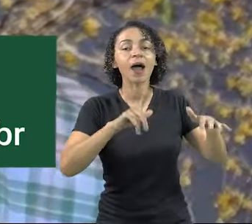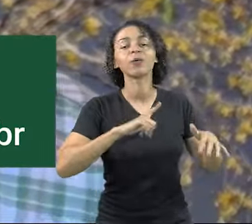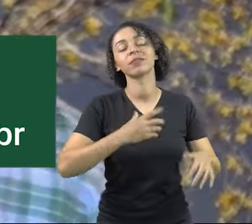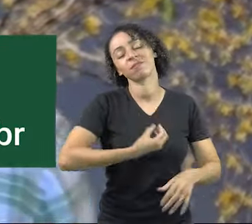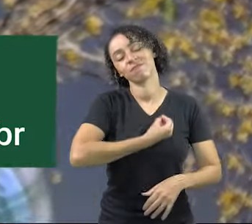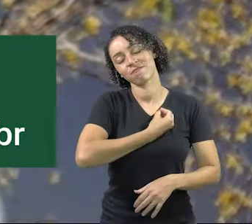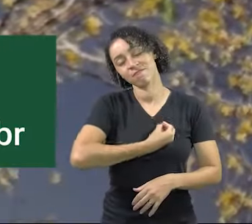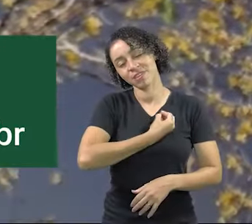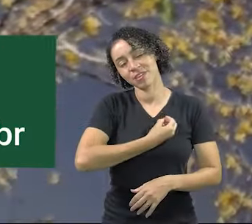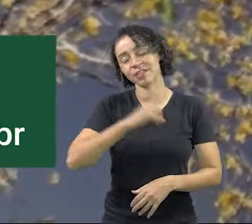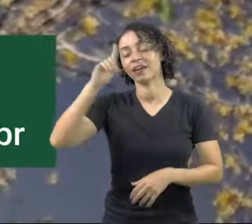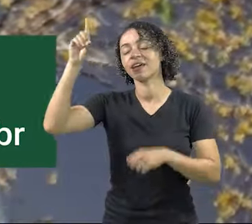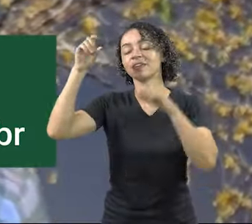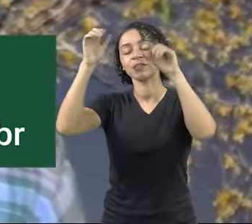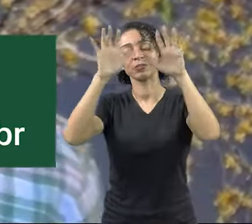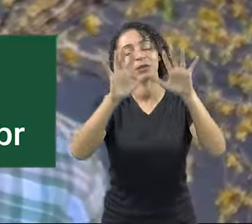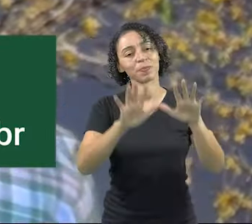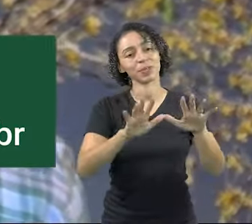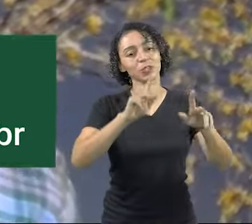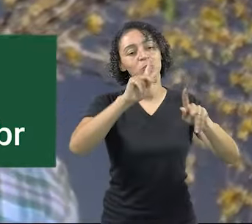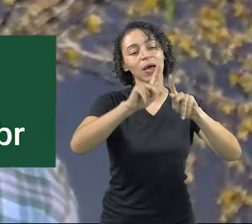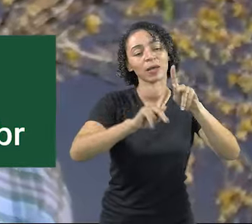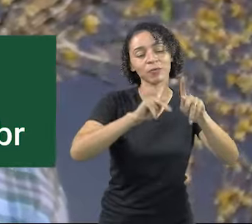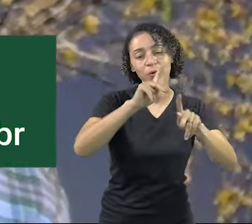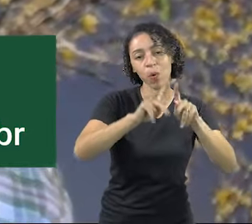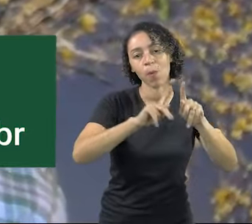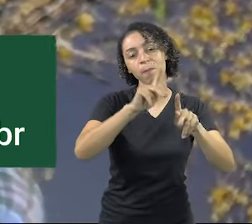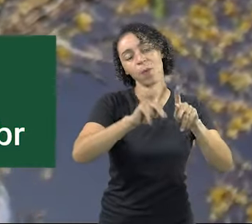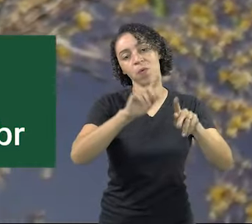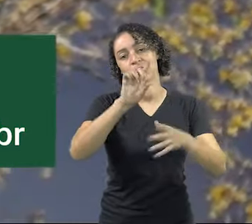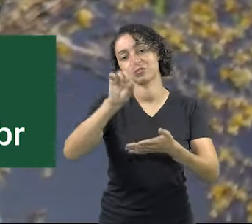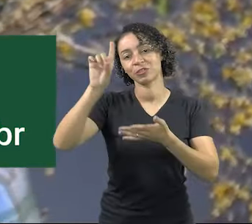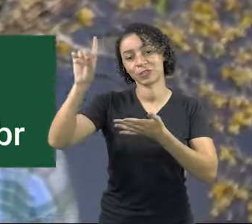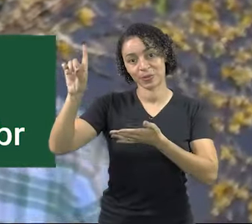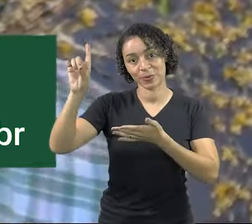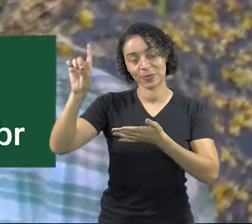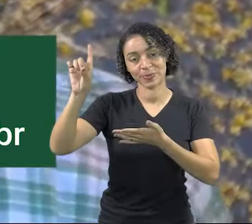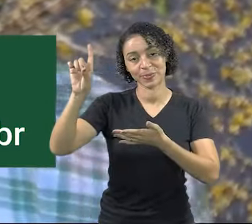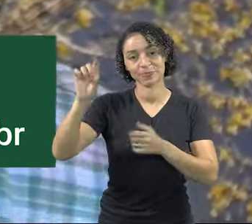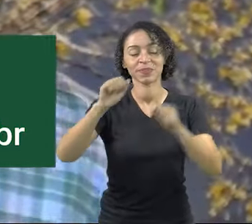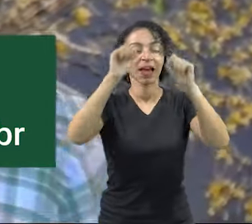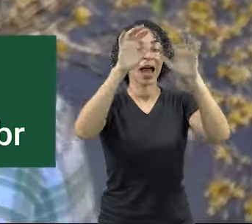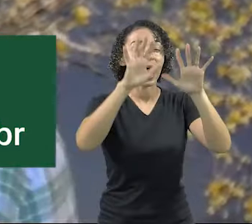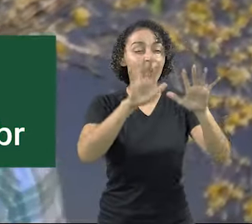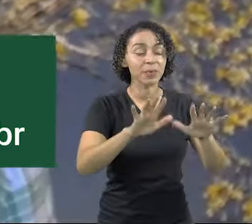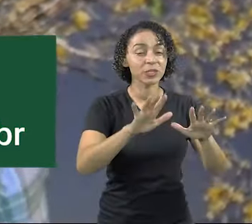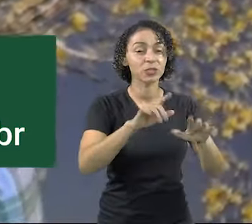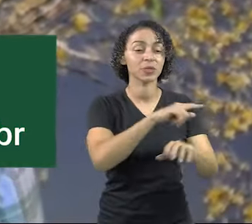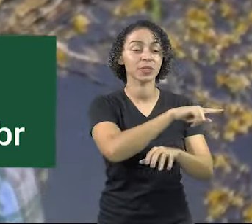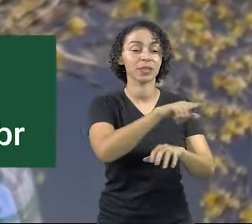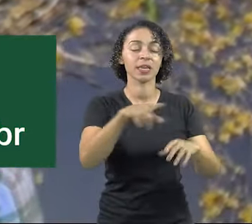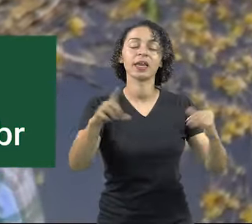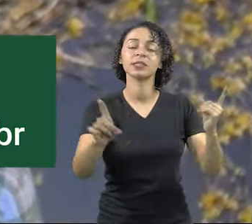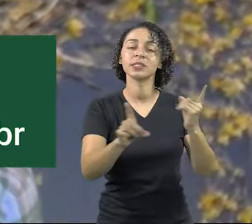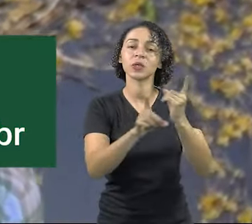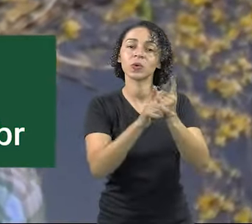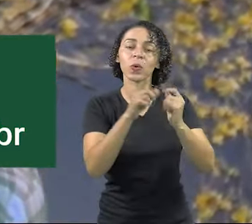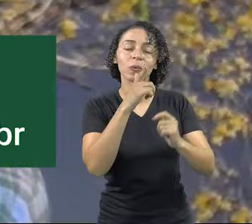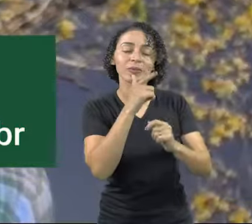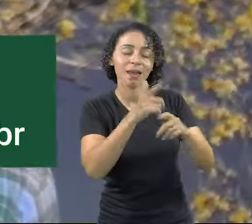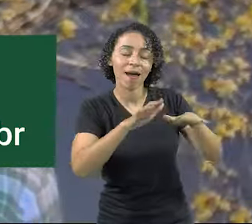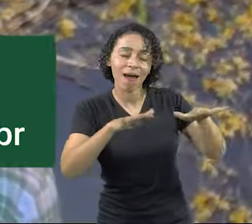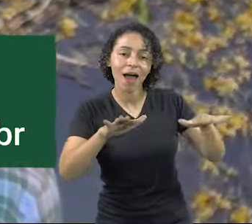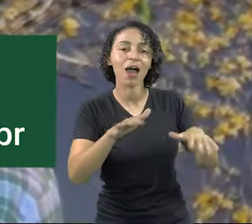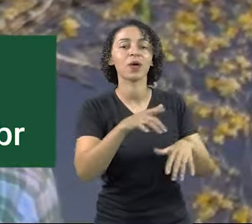é o sinônimo de vida e Deus abençoava a vida do povo dele abençoa de tal maneira que eles encontrem